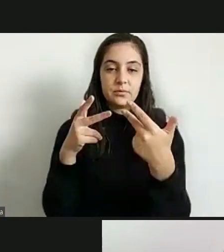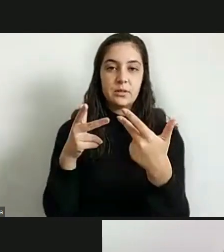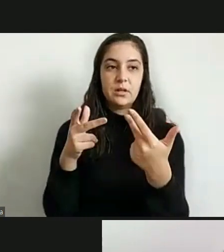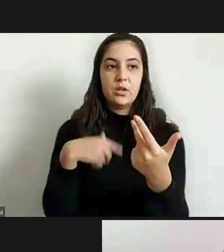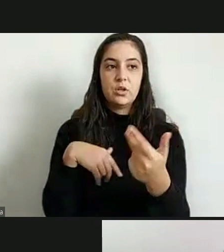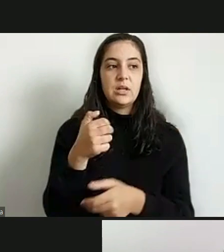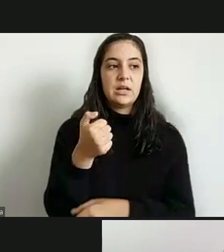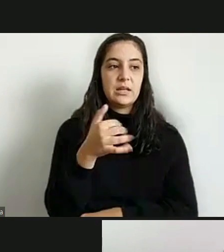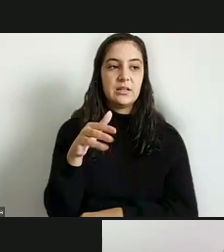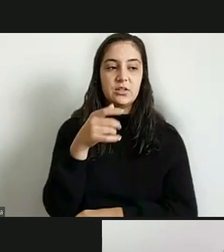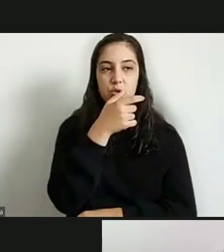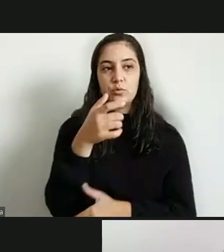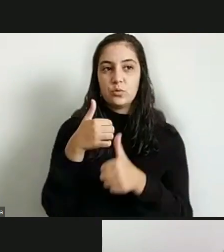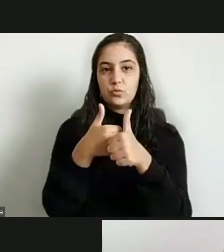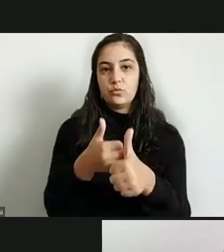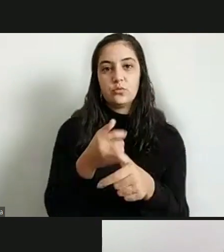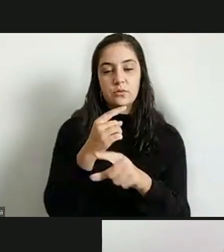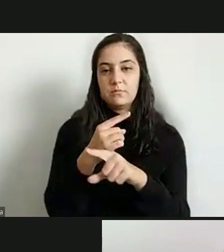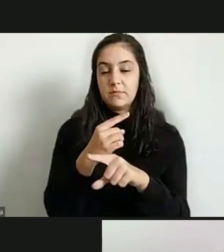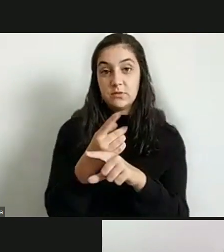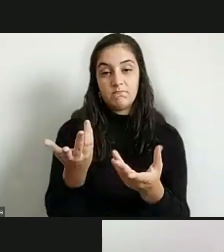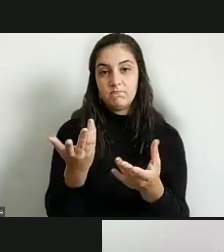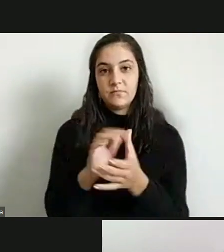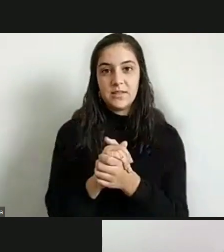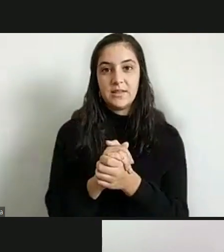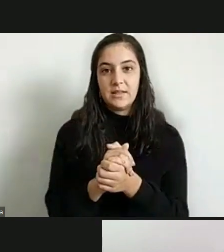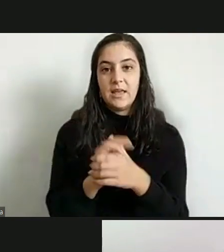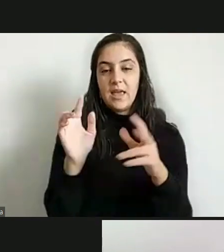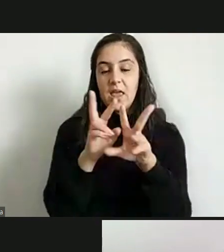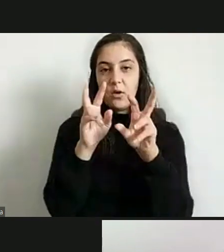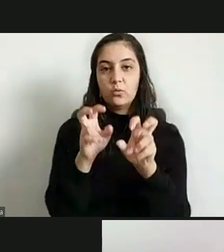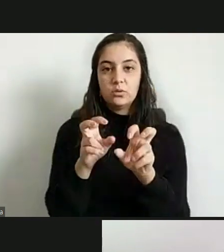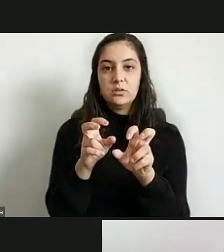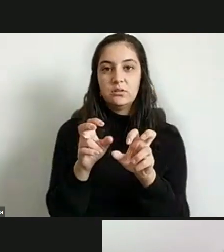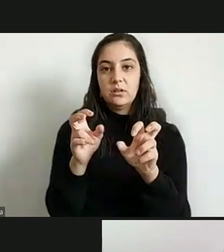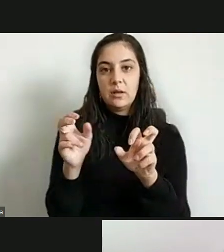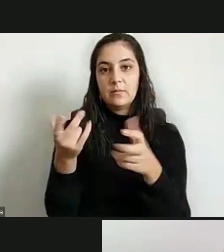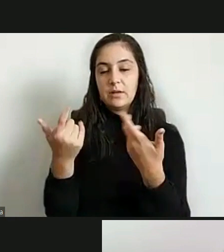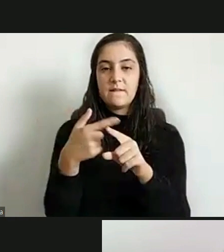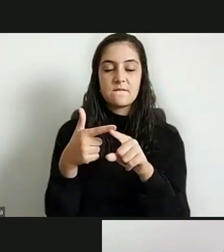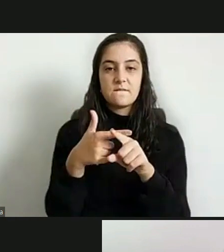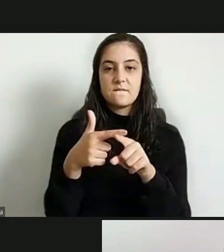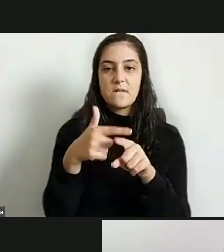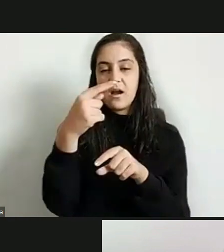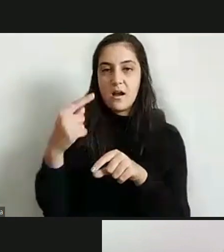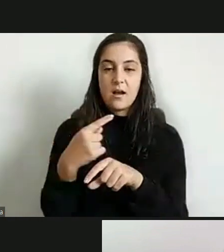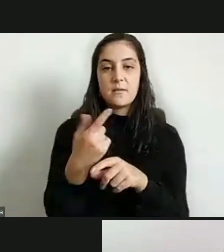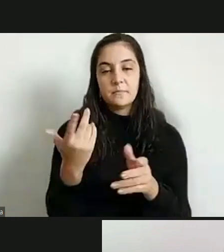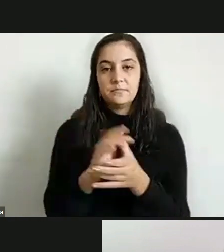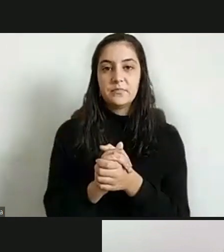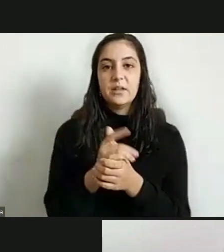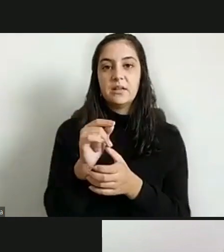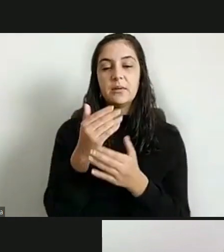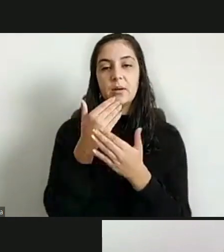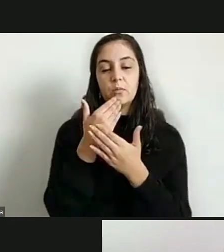500 pessoas a acompanhar-nos online, e, portanto, quer dizer que este tema de facto suscita muitíssimo interesse, e aproveito também